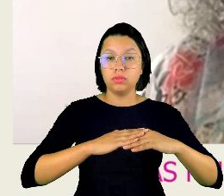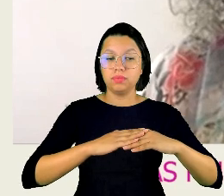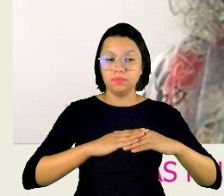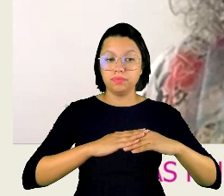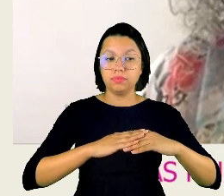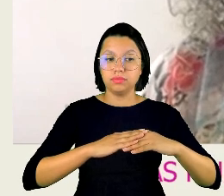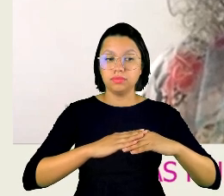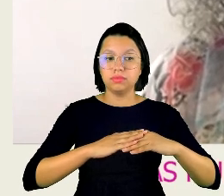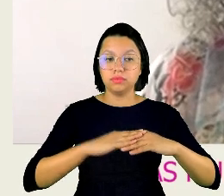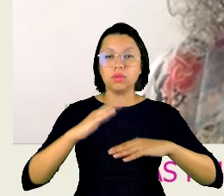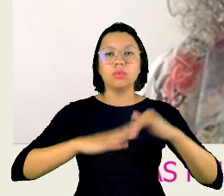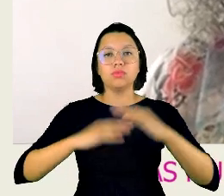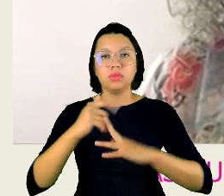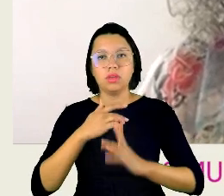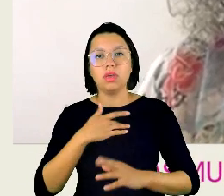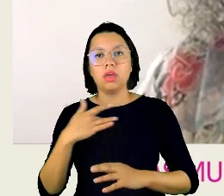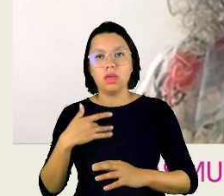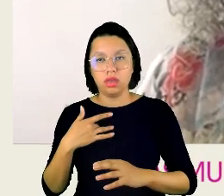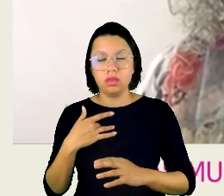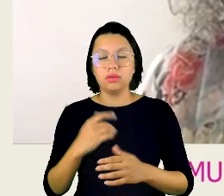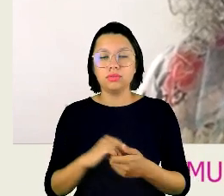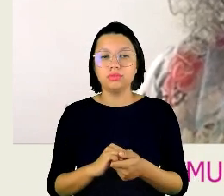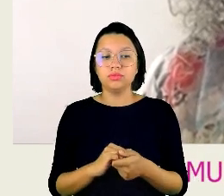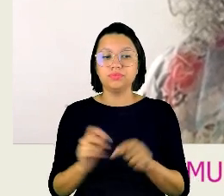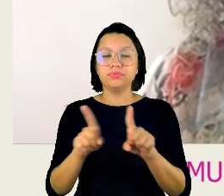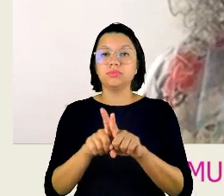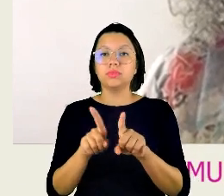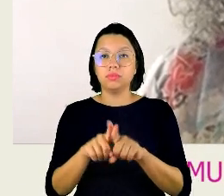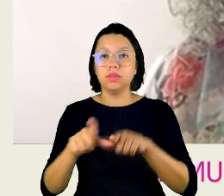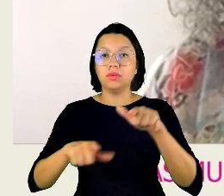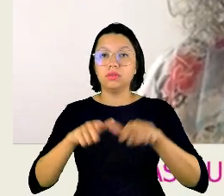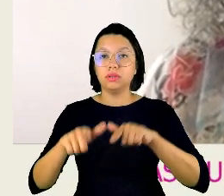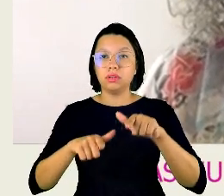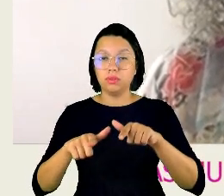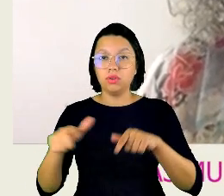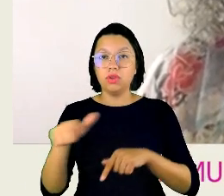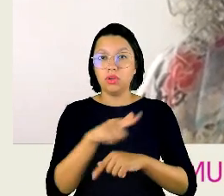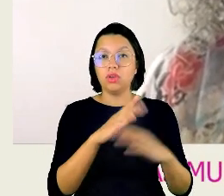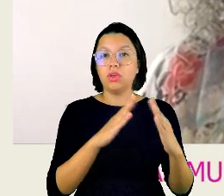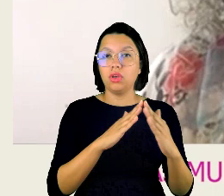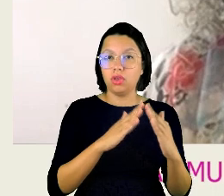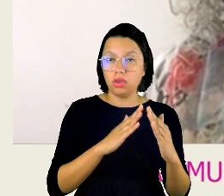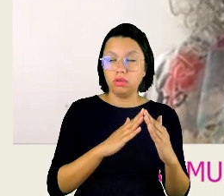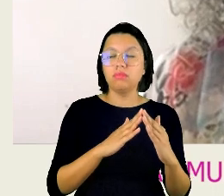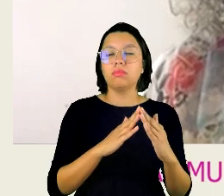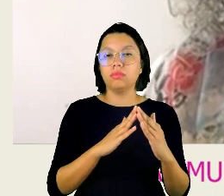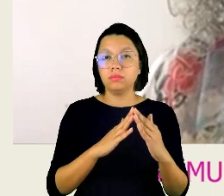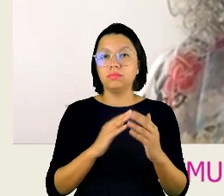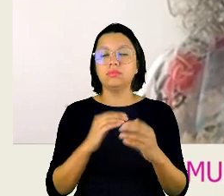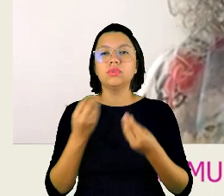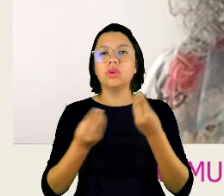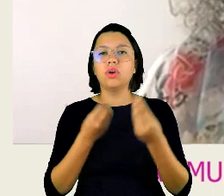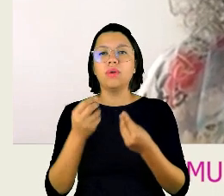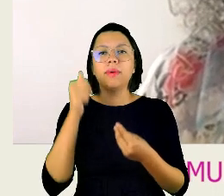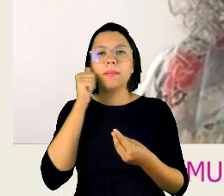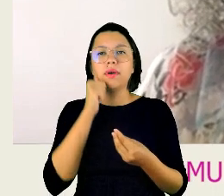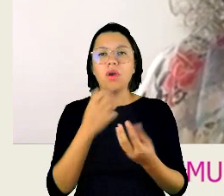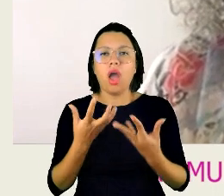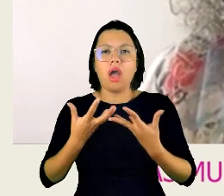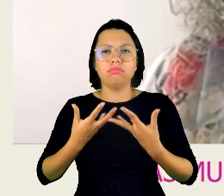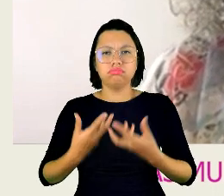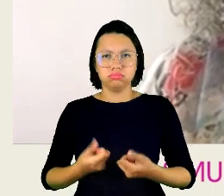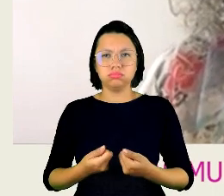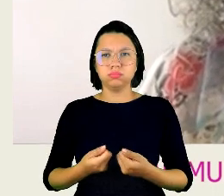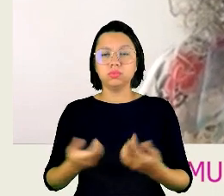como profissionais da saúde, como empregadas domésticas, como faxineiras, como as pessoas que assumem